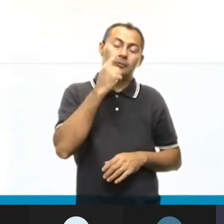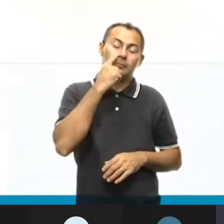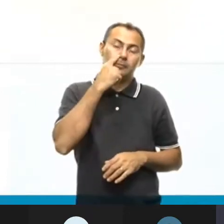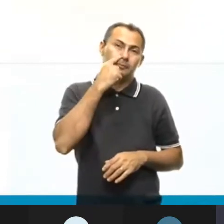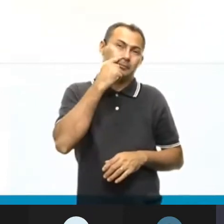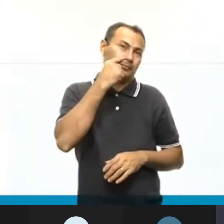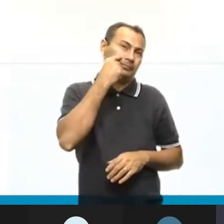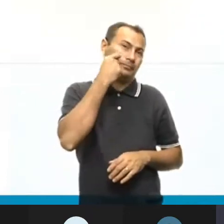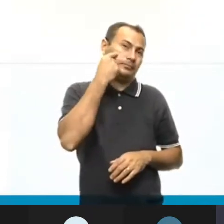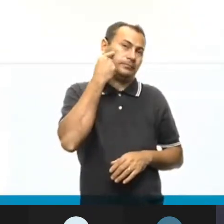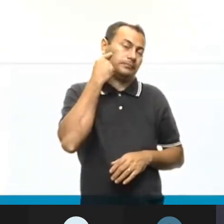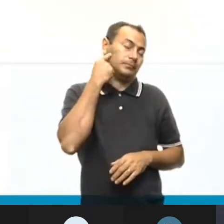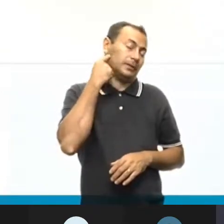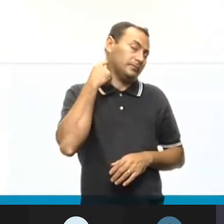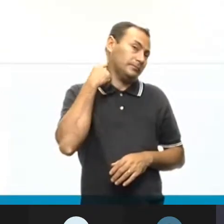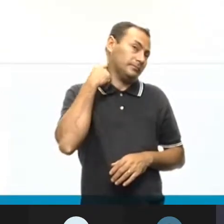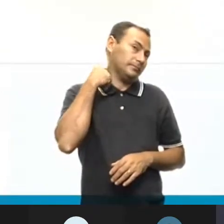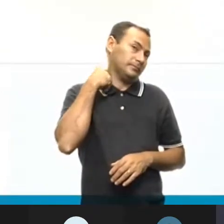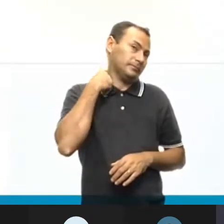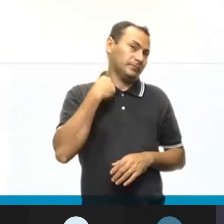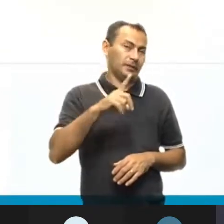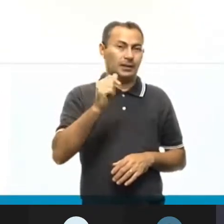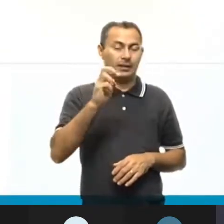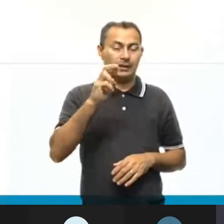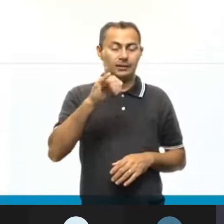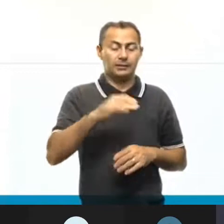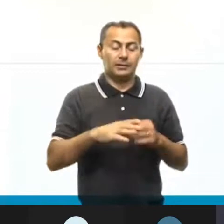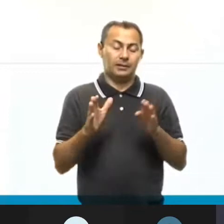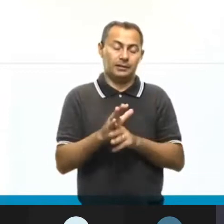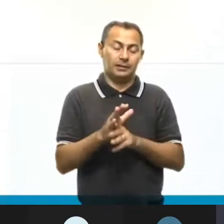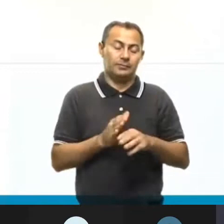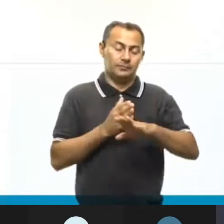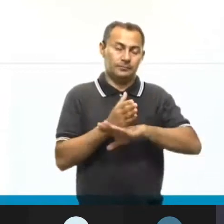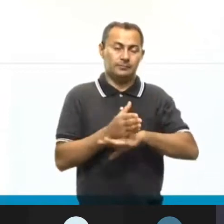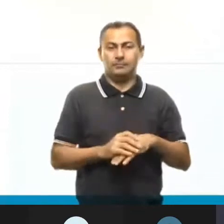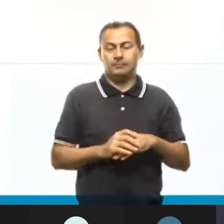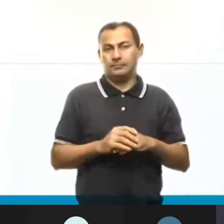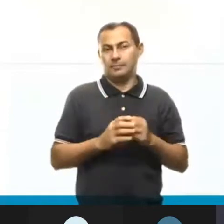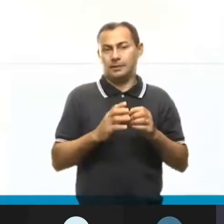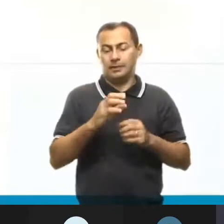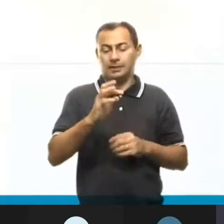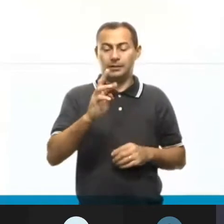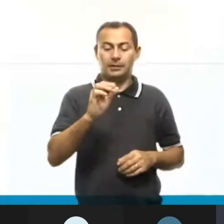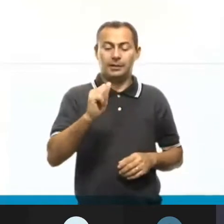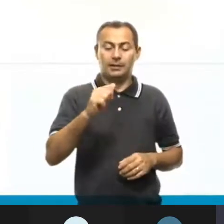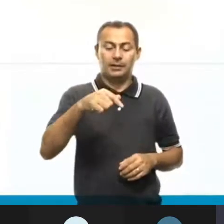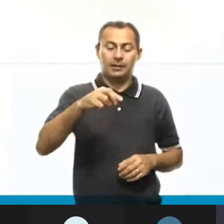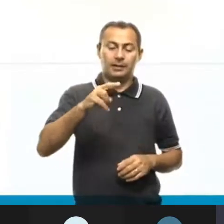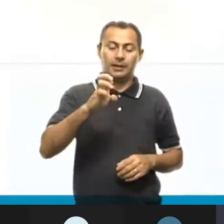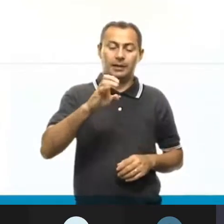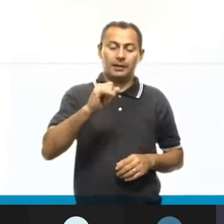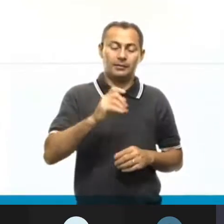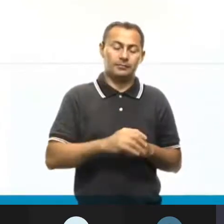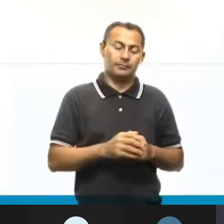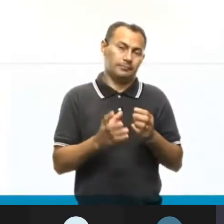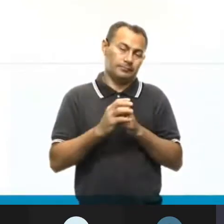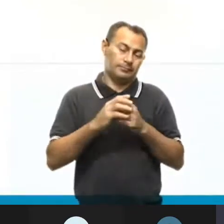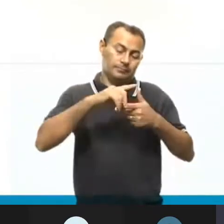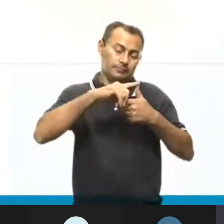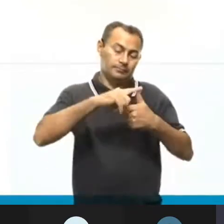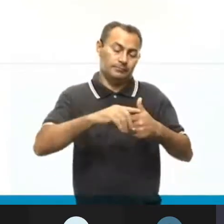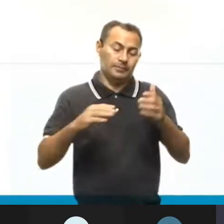passa pela cavidade nasal, passa pela faringe, pela laringe e vai adentrar aqui a traqueia e vai ser conduzido